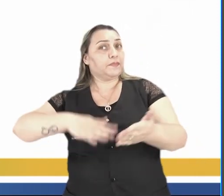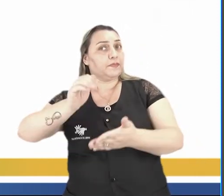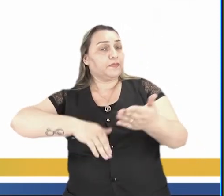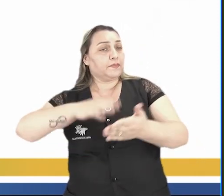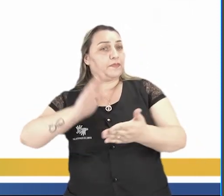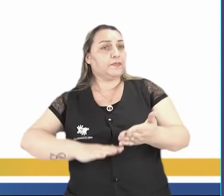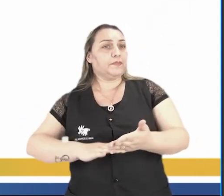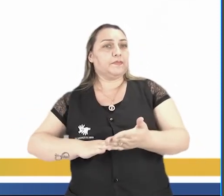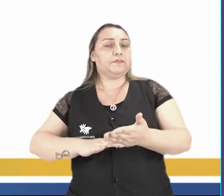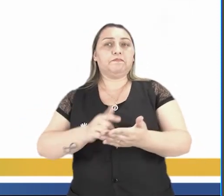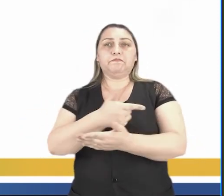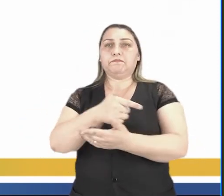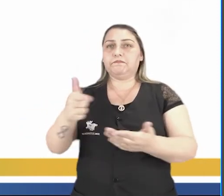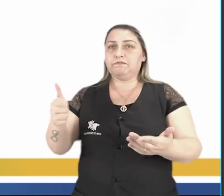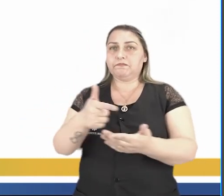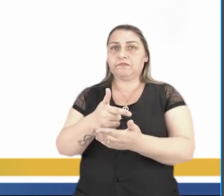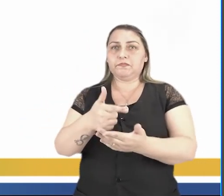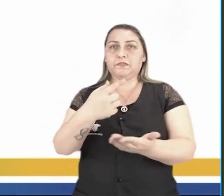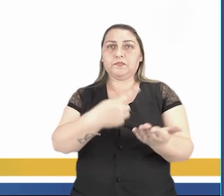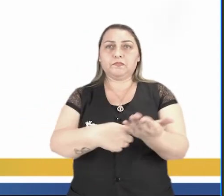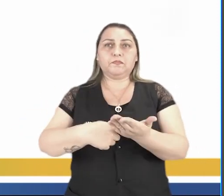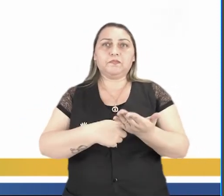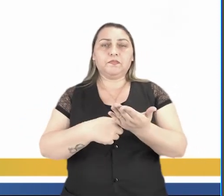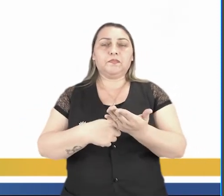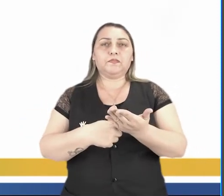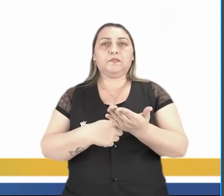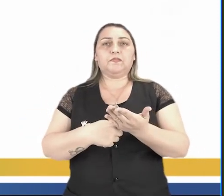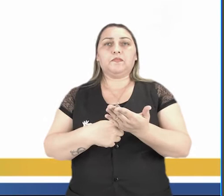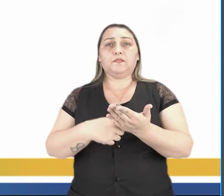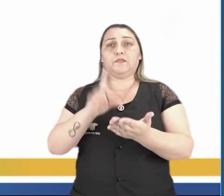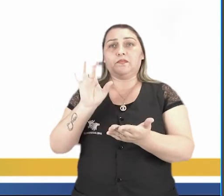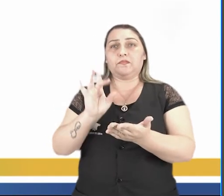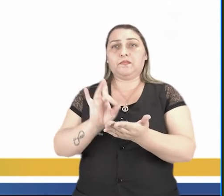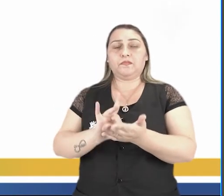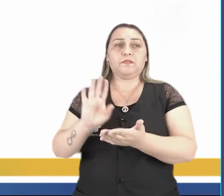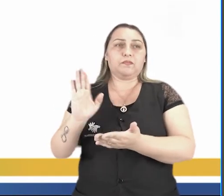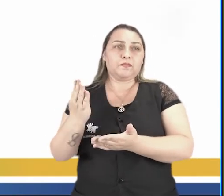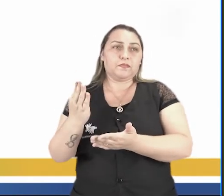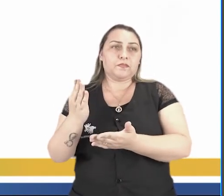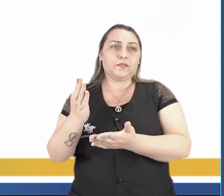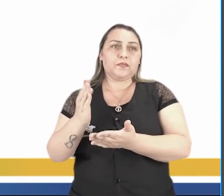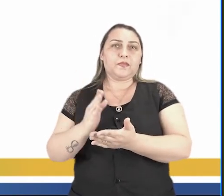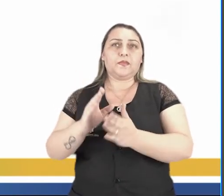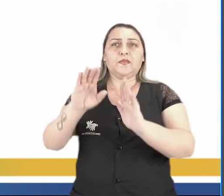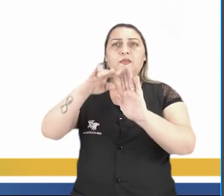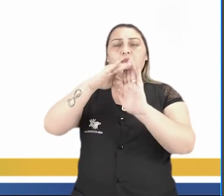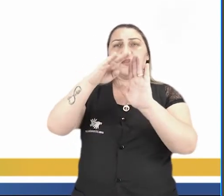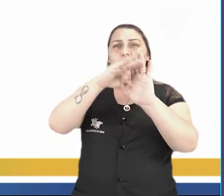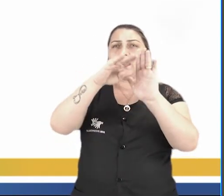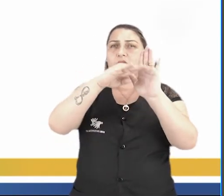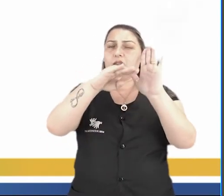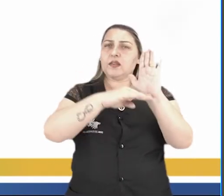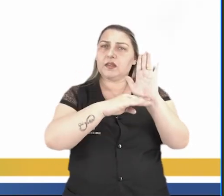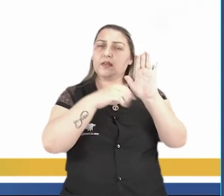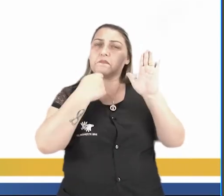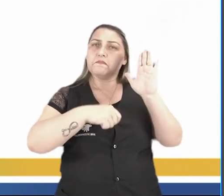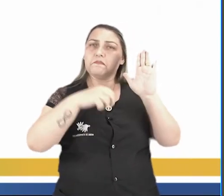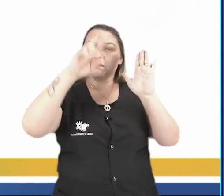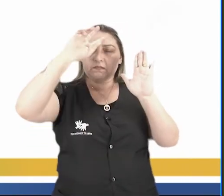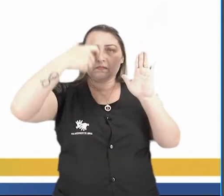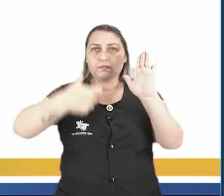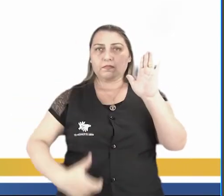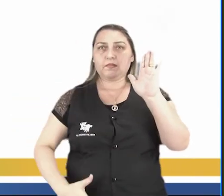atividades que não há compromissos? Verdadeiro ou falso? Numa escala hierárquica das necessidades